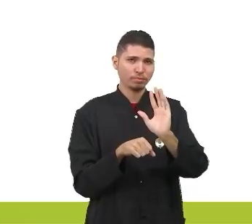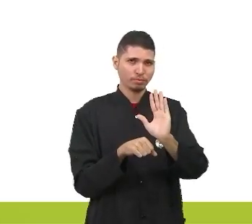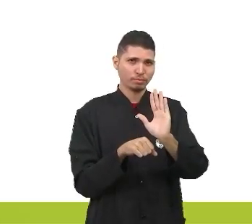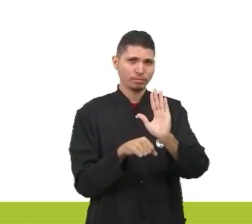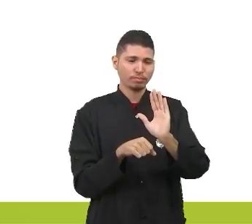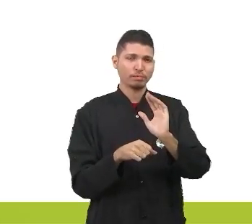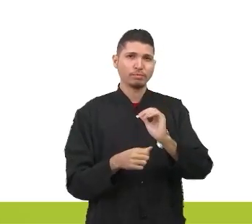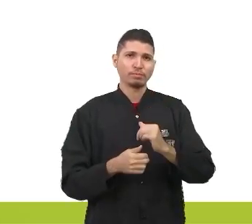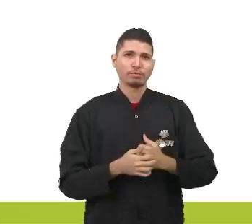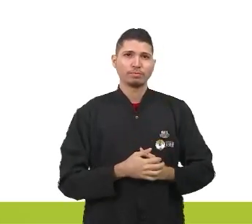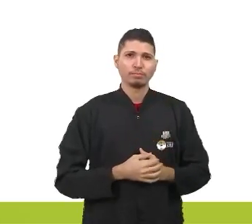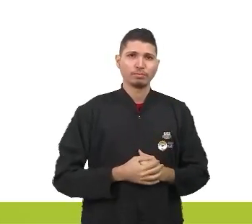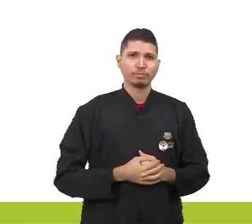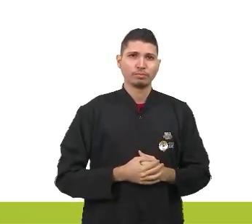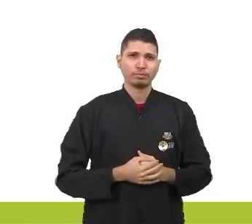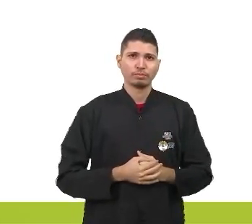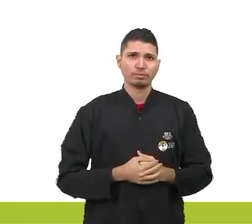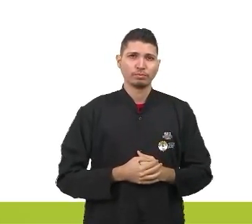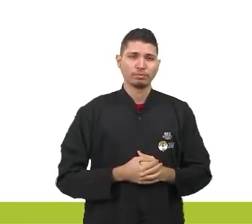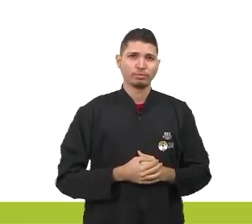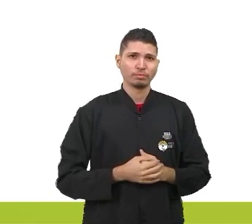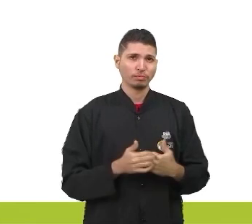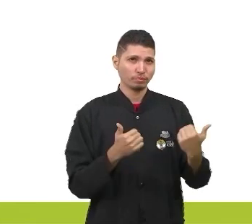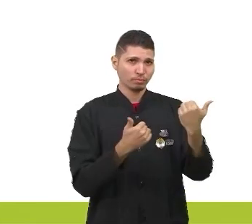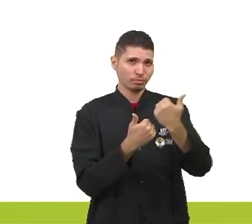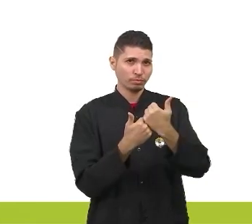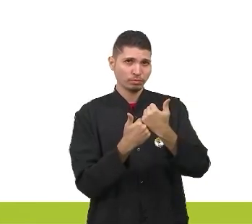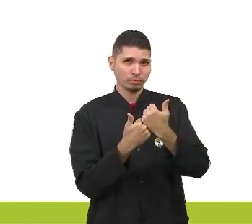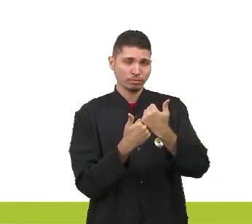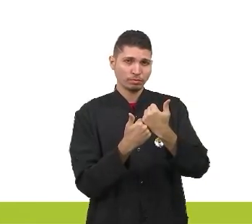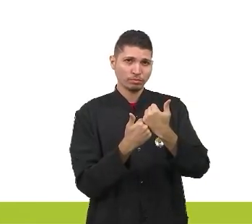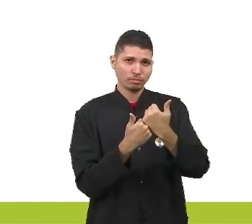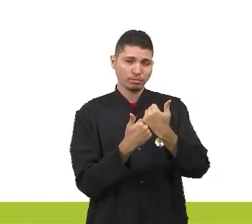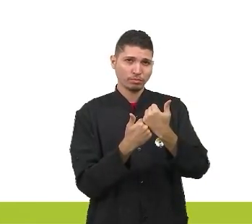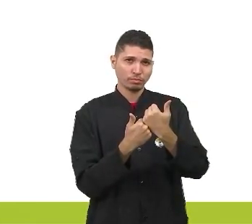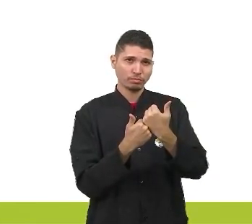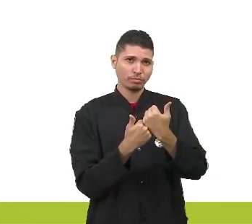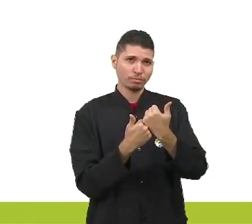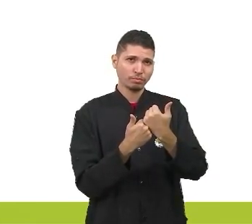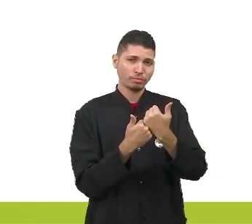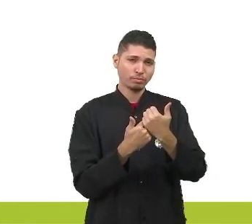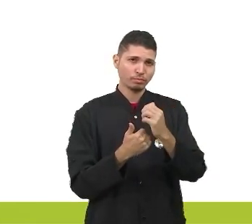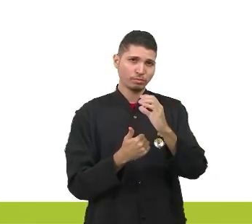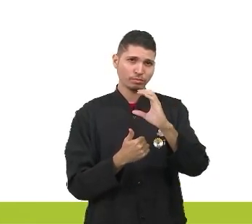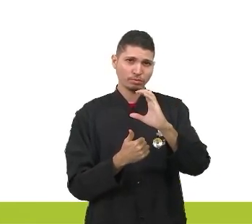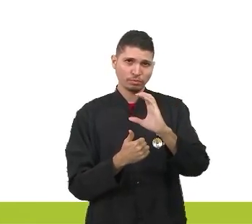outro fato aqui, ó. Substituição de C por U.